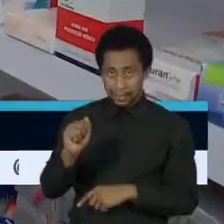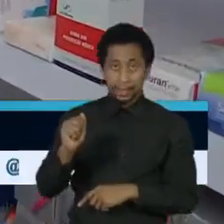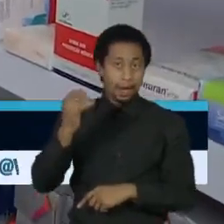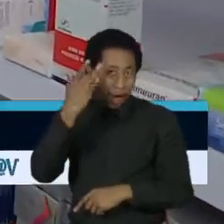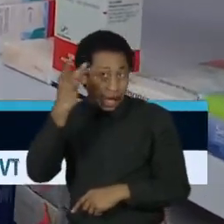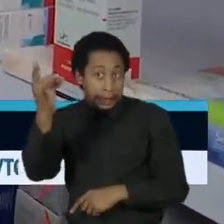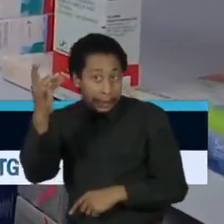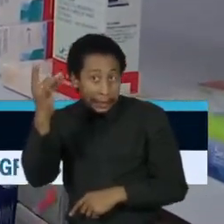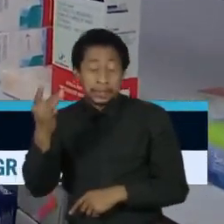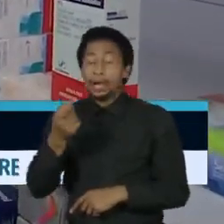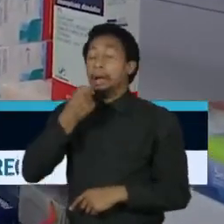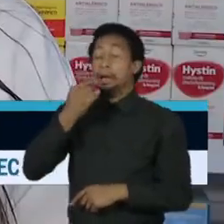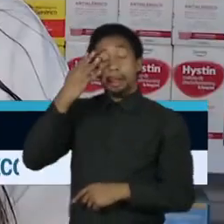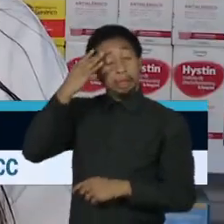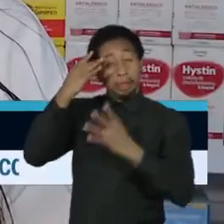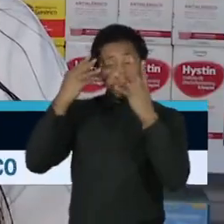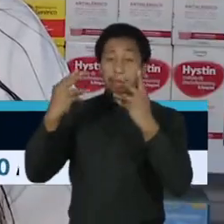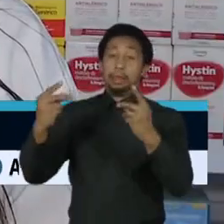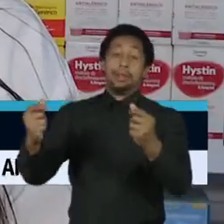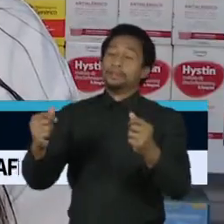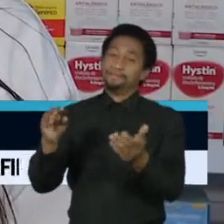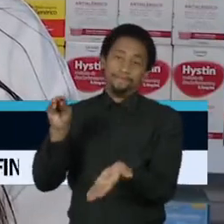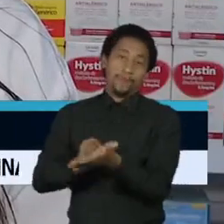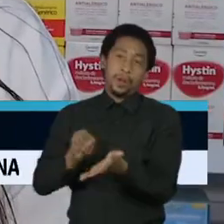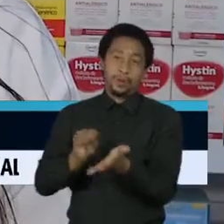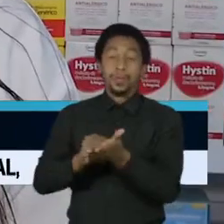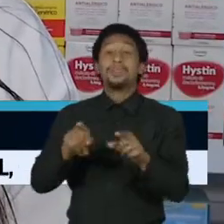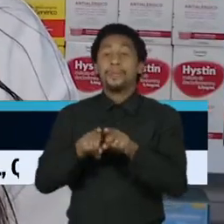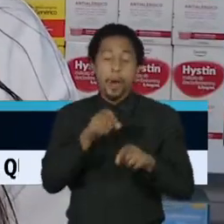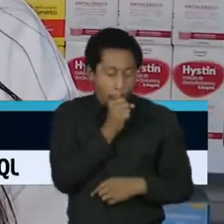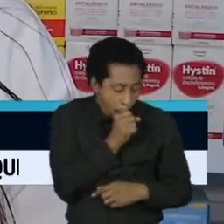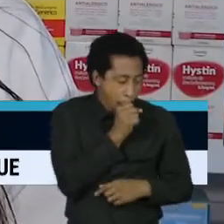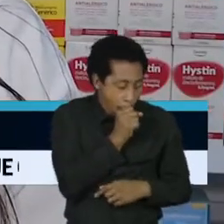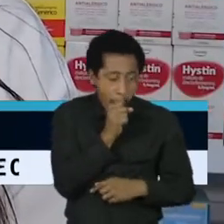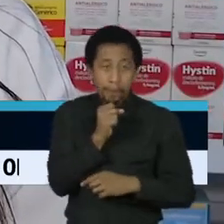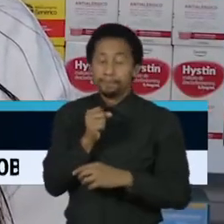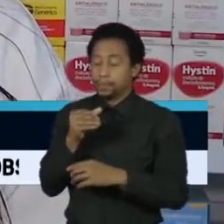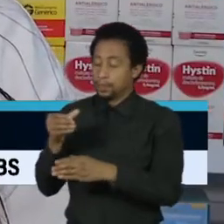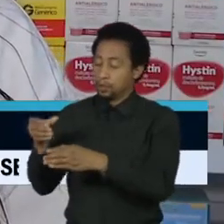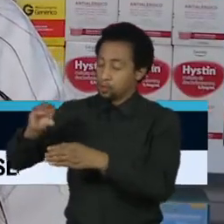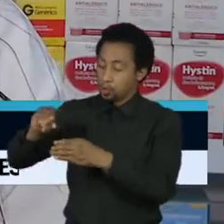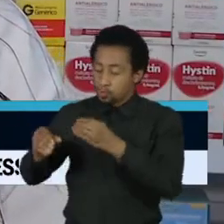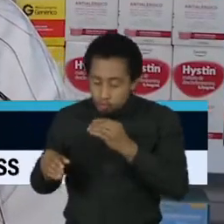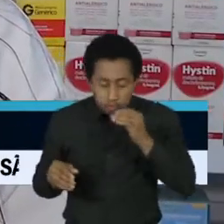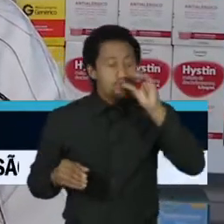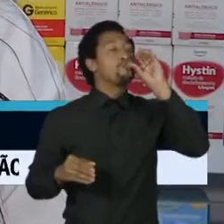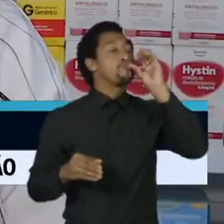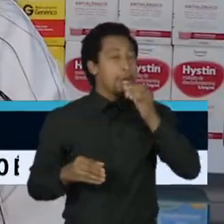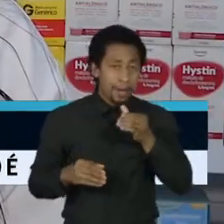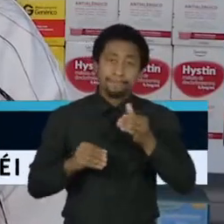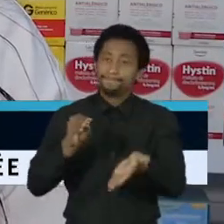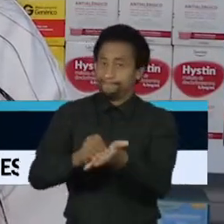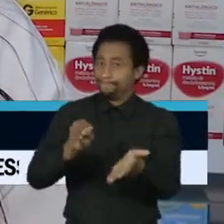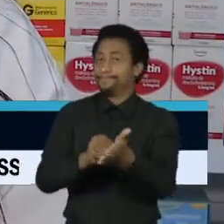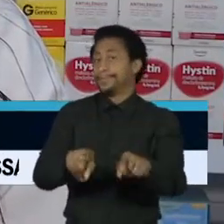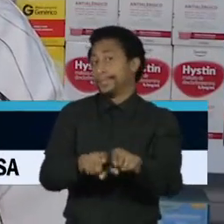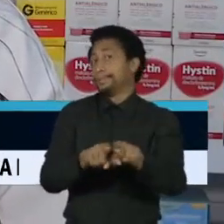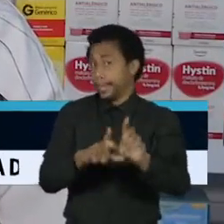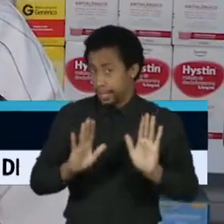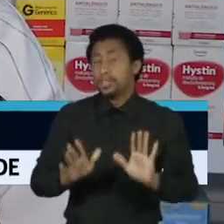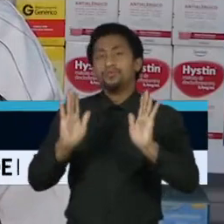xaropes também. Nós ficamos o tempo inteiro tentando comprar, vendo com vários laboratórios,